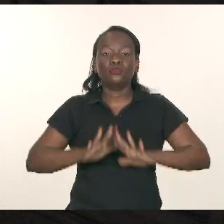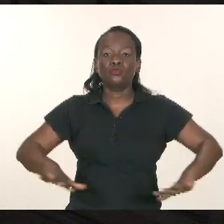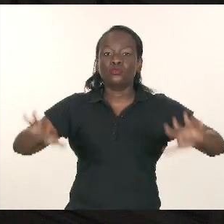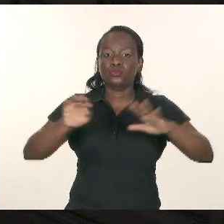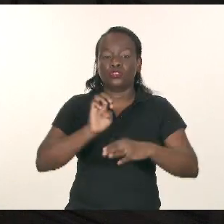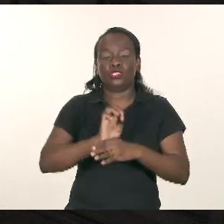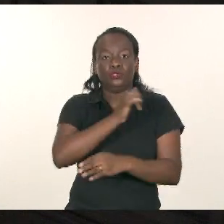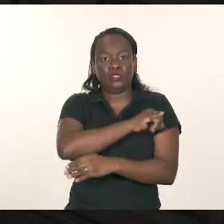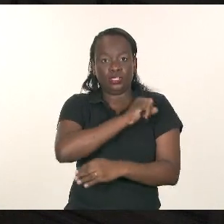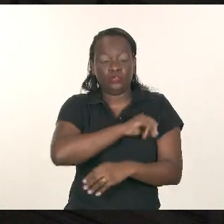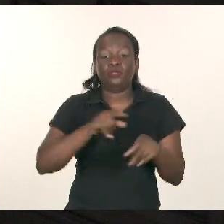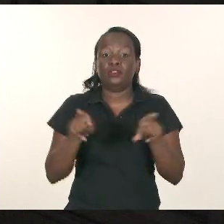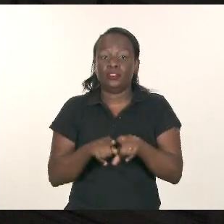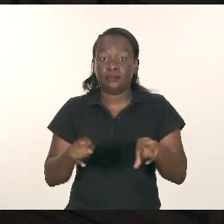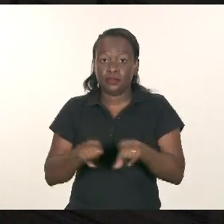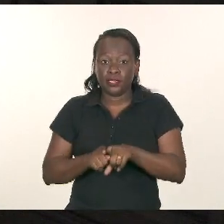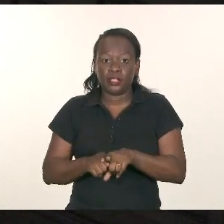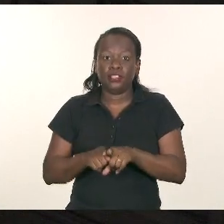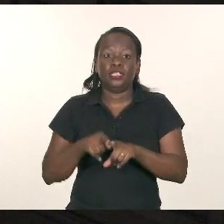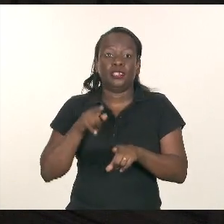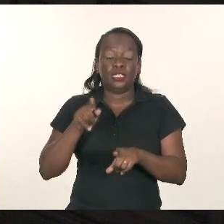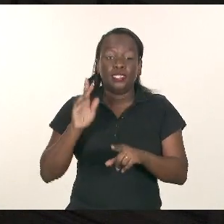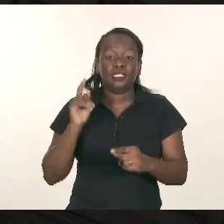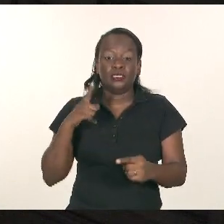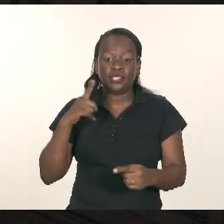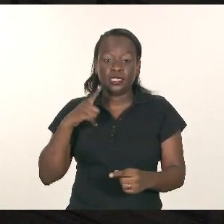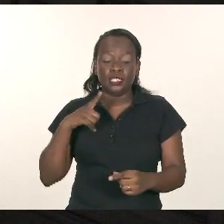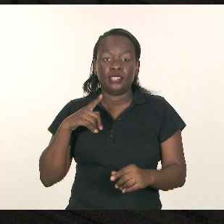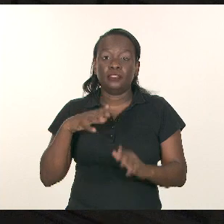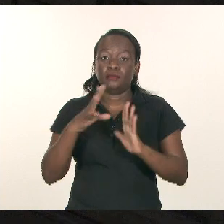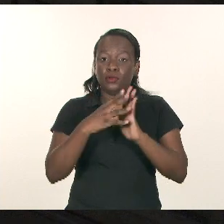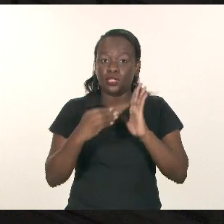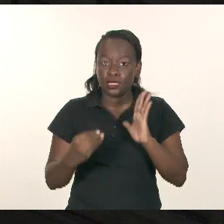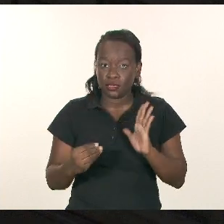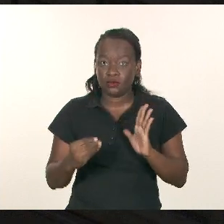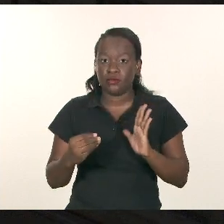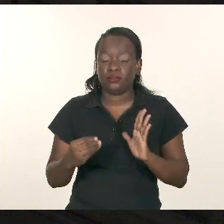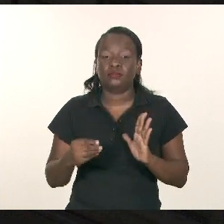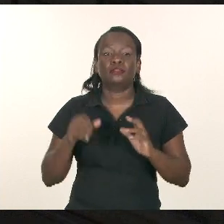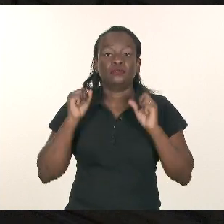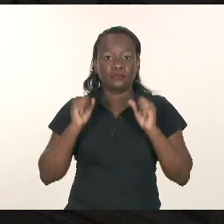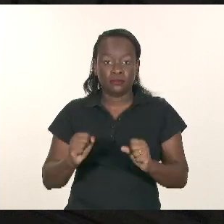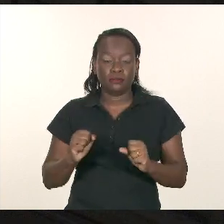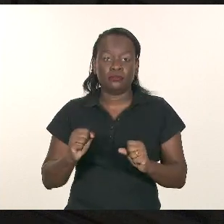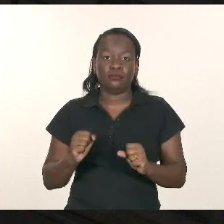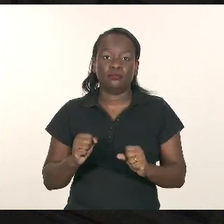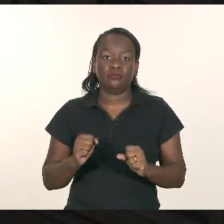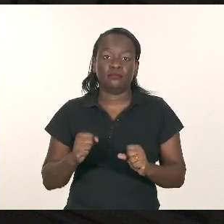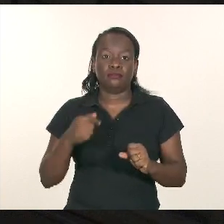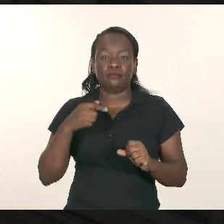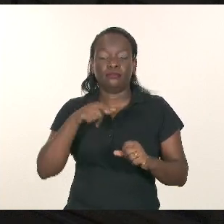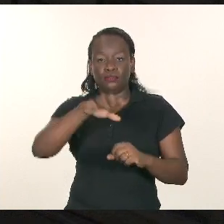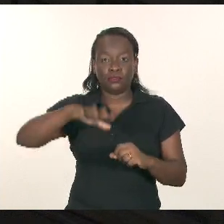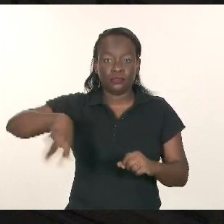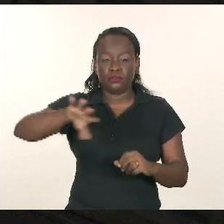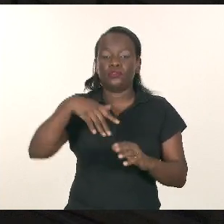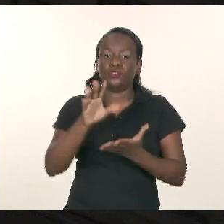estado do Rio de Janeiro. E, além disso, ele aponta para um modelo que pode ser